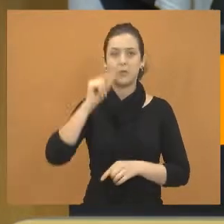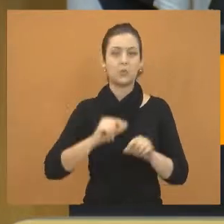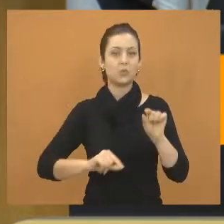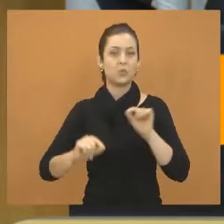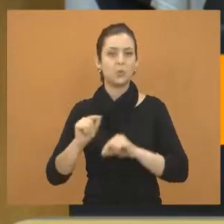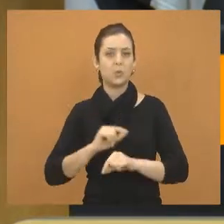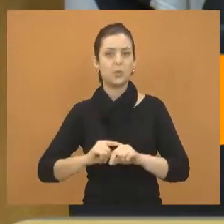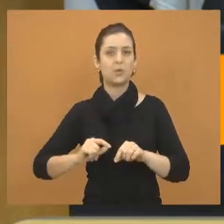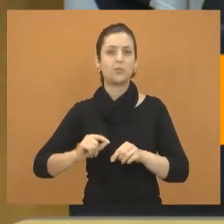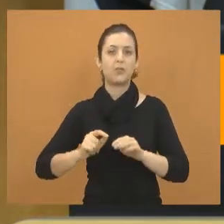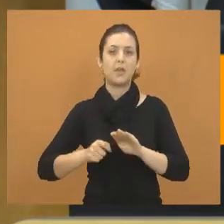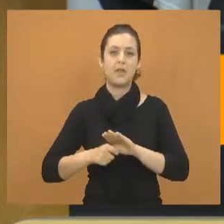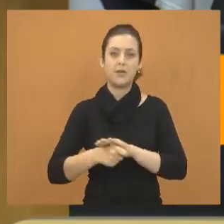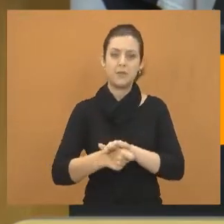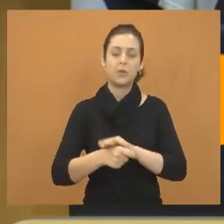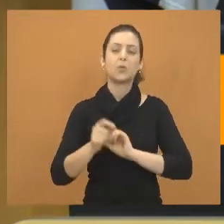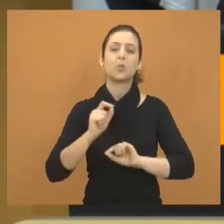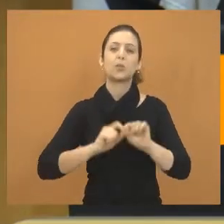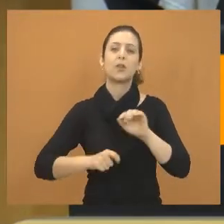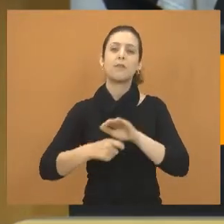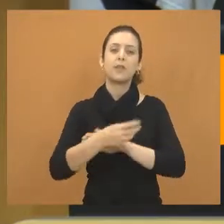É investir, né,